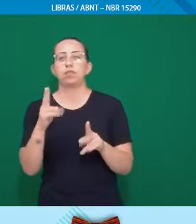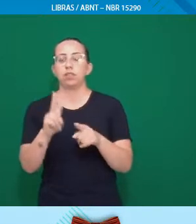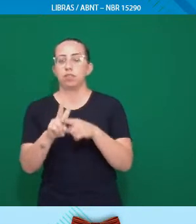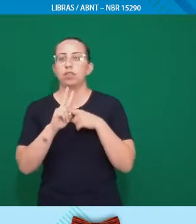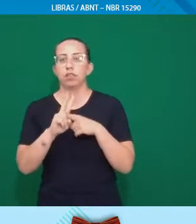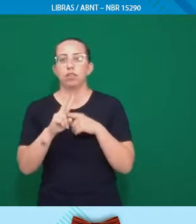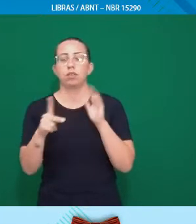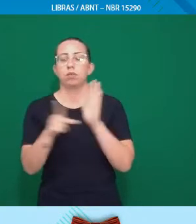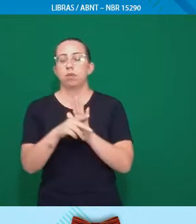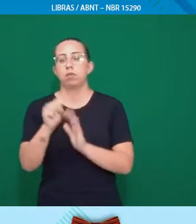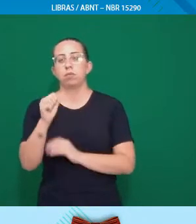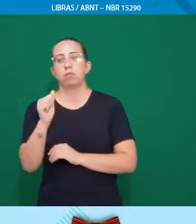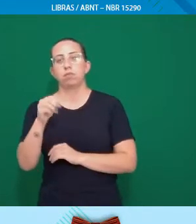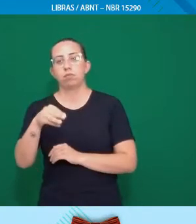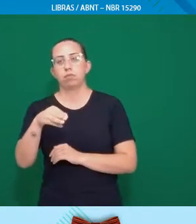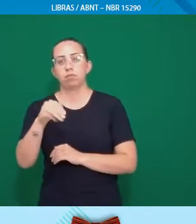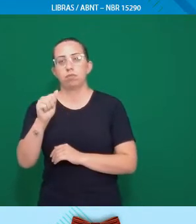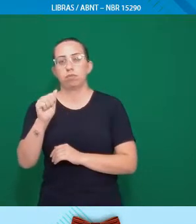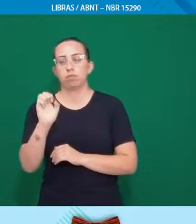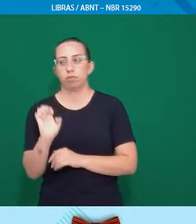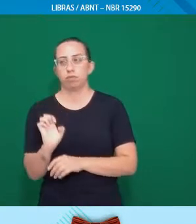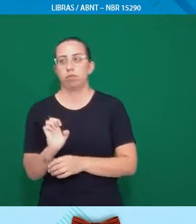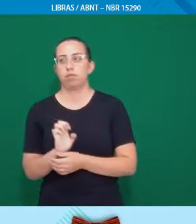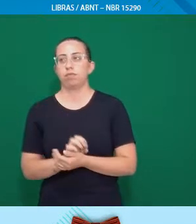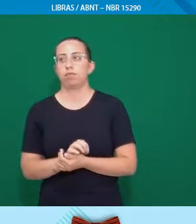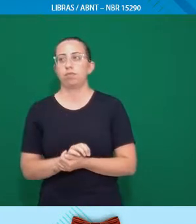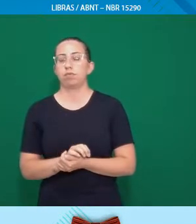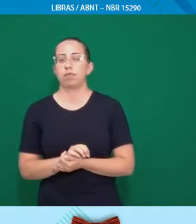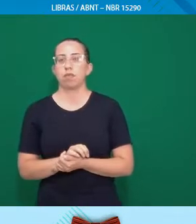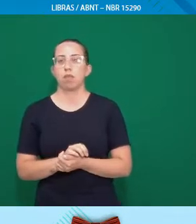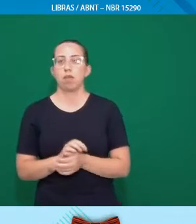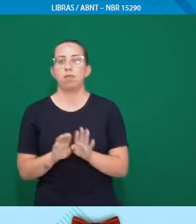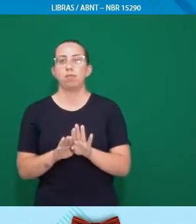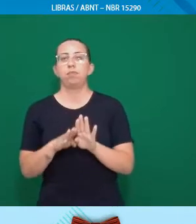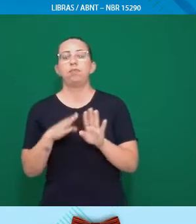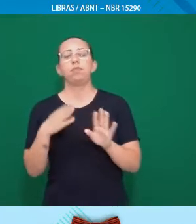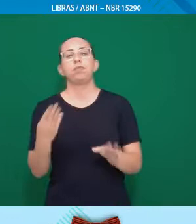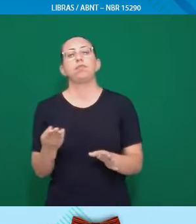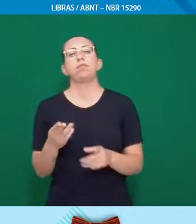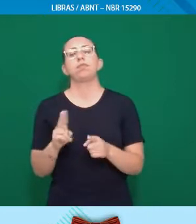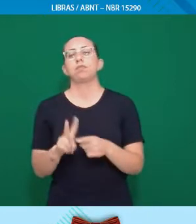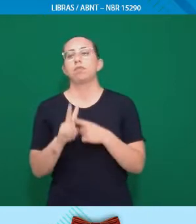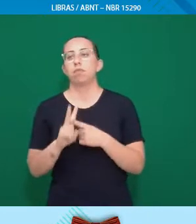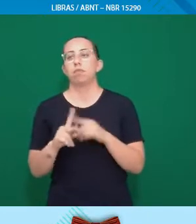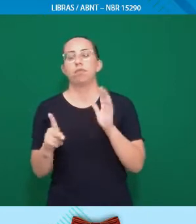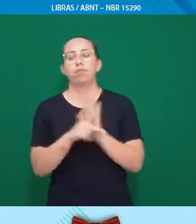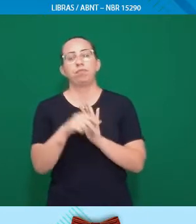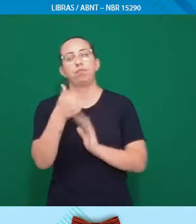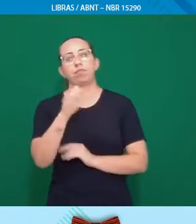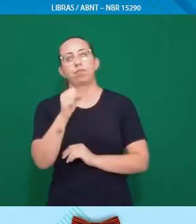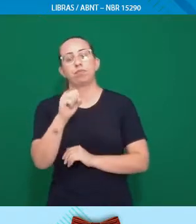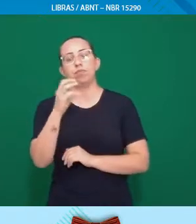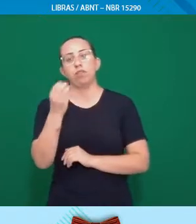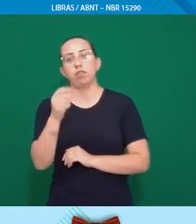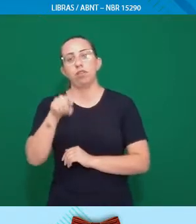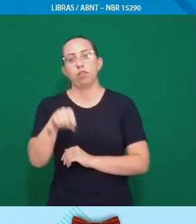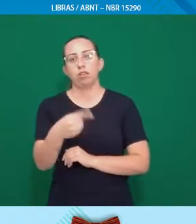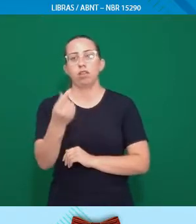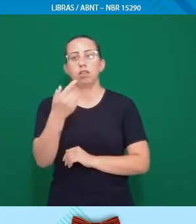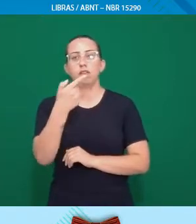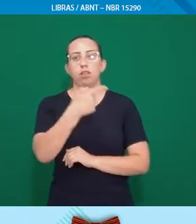especial no orçamento do Samae e dá outras providências abertura de crédito adicional especial no valor de 186